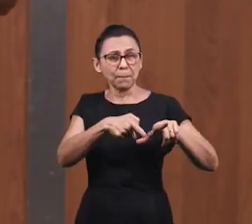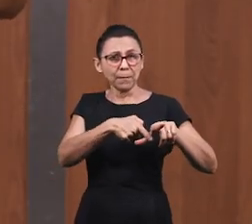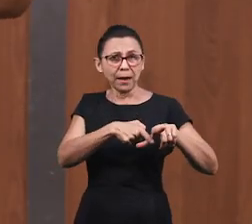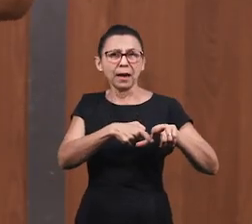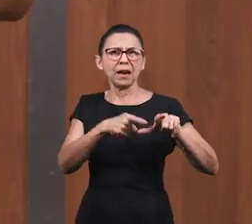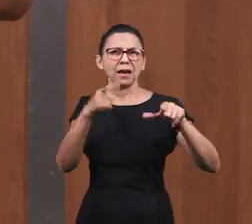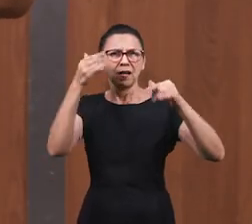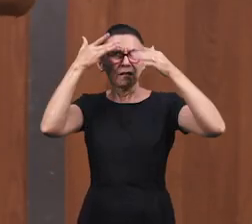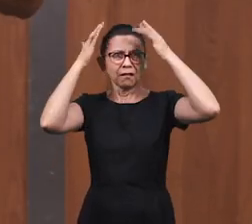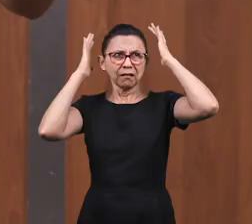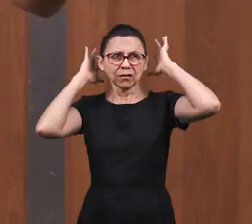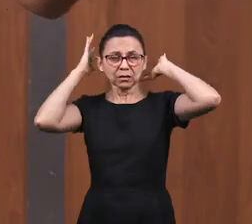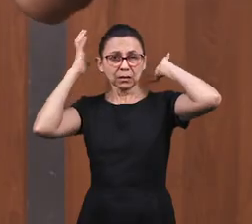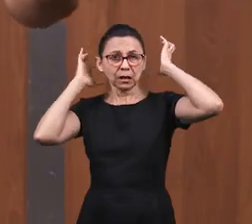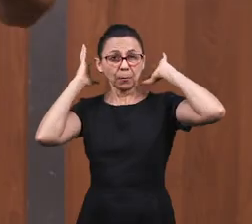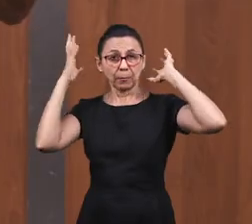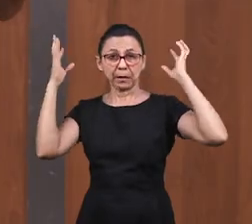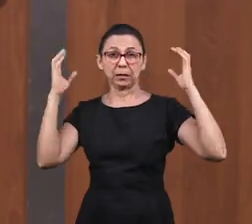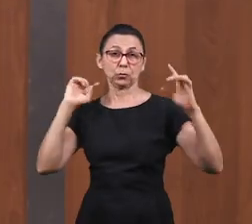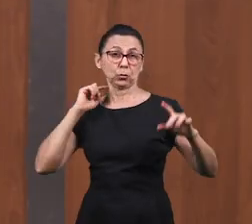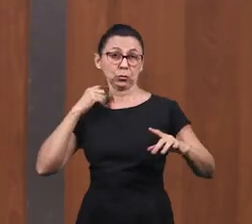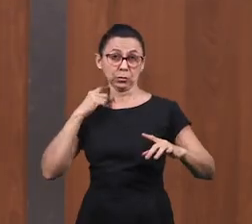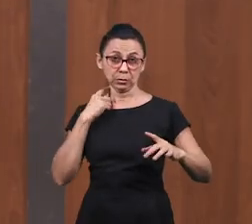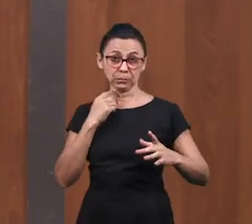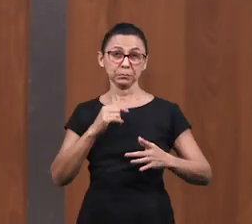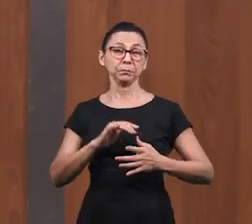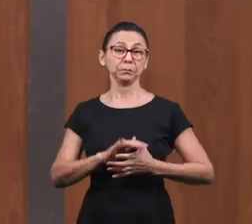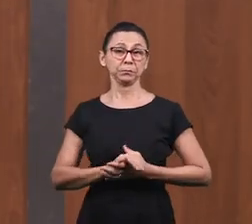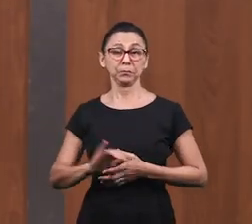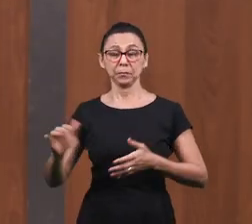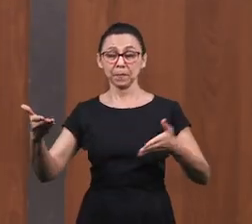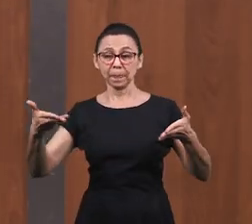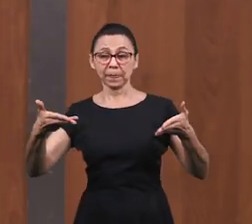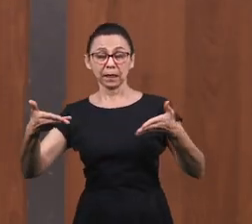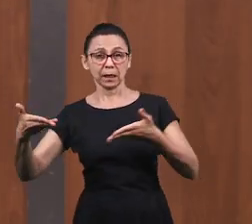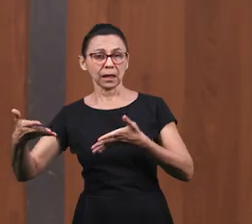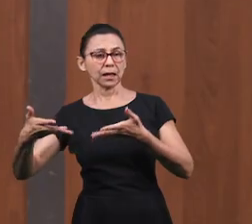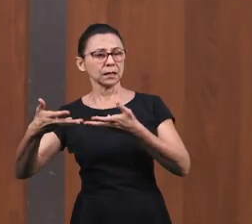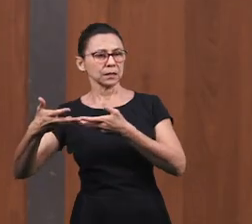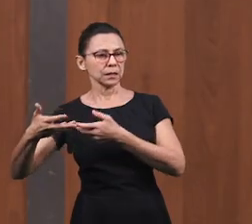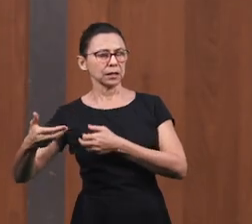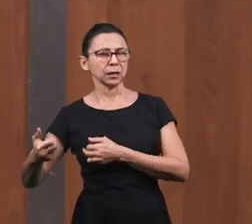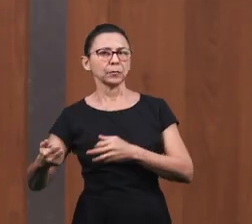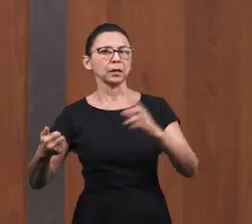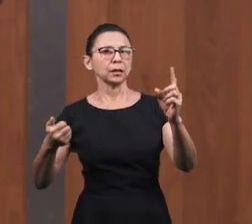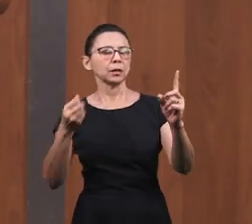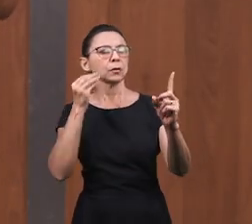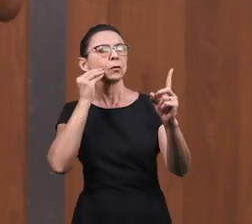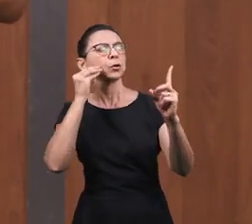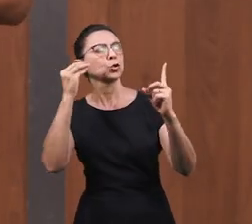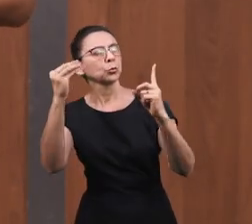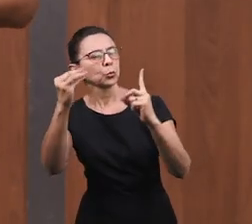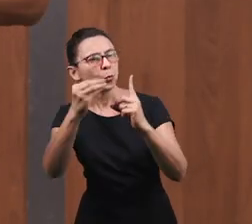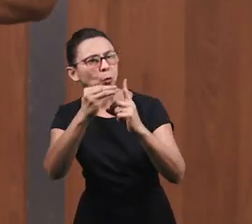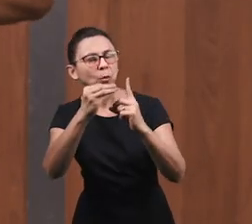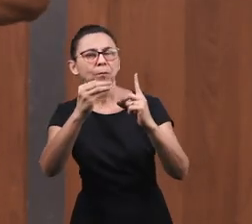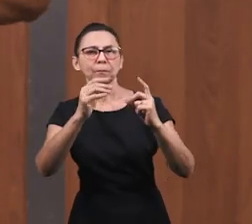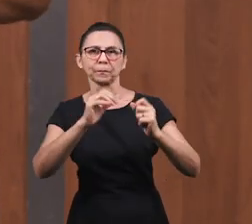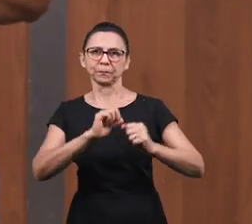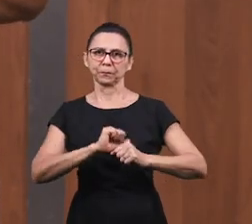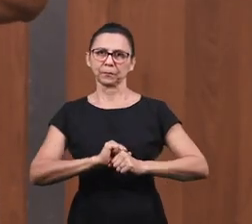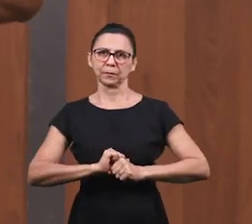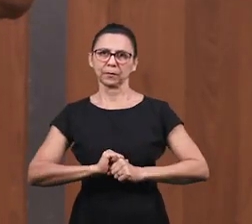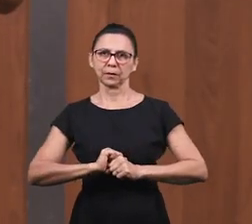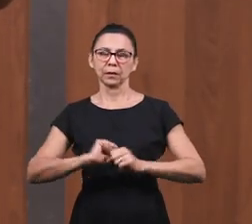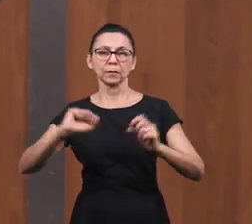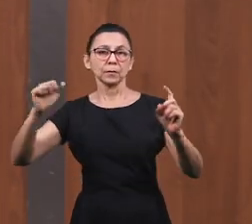oferecia água. Recebia aquele visitante com um beijo, que era um cumprimento, uma saudação. E